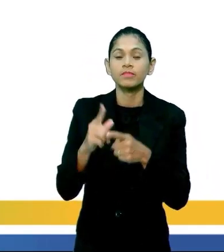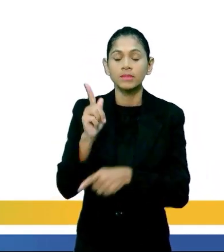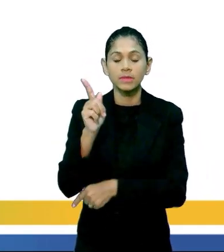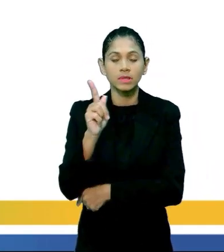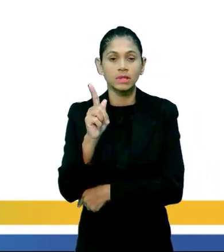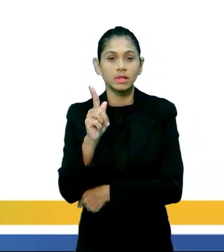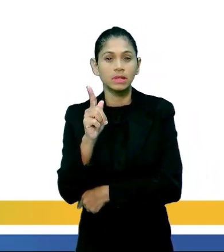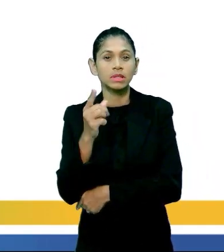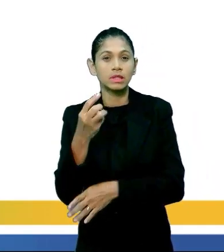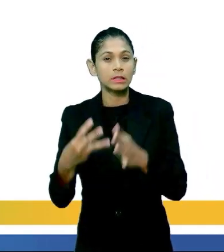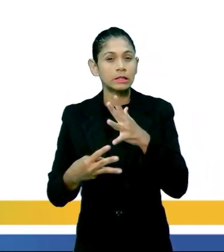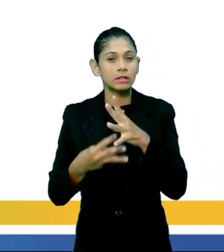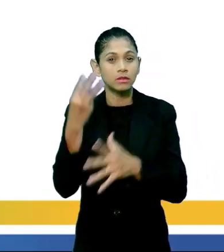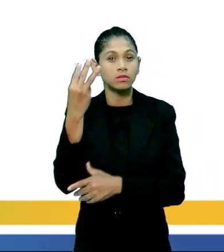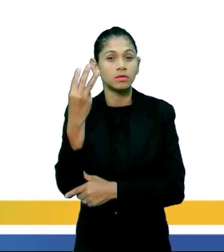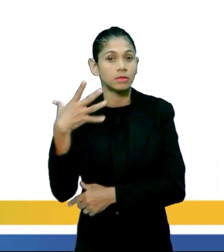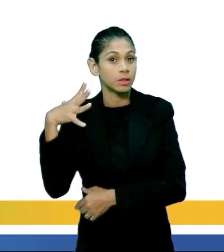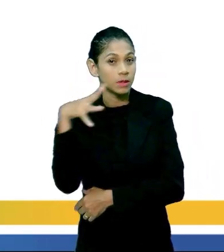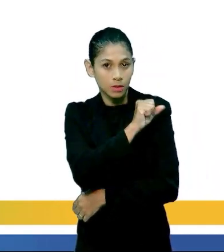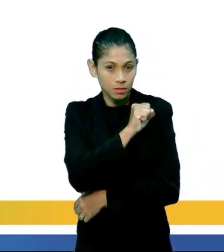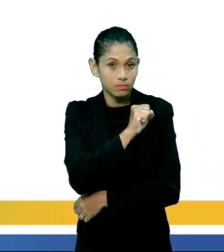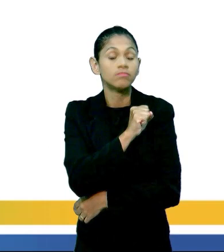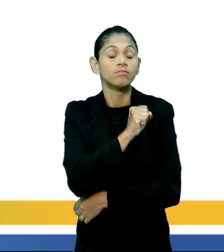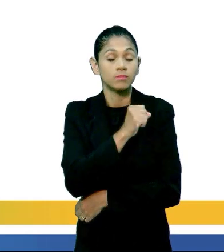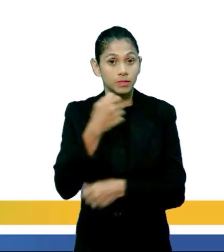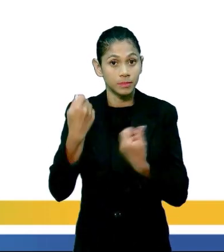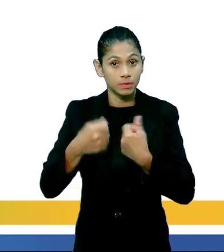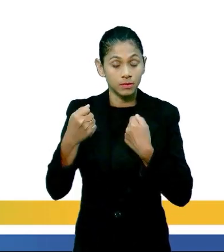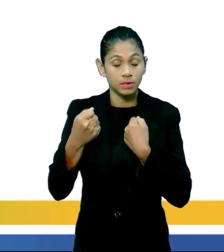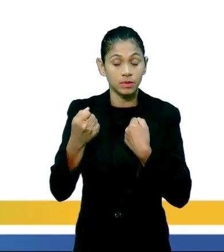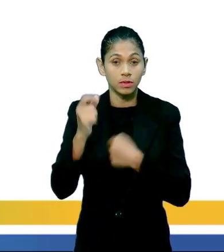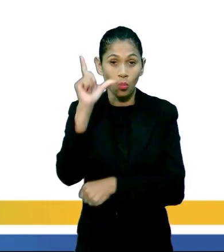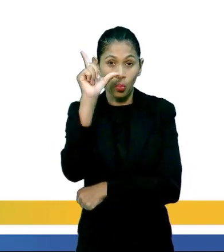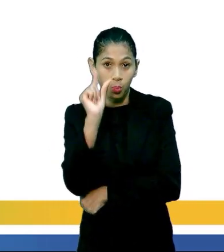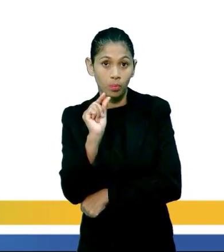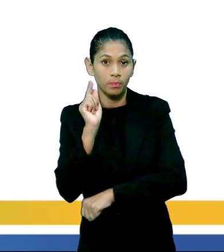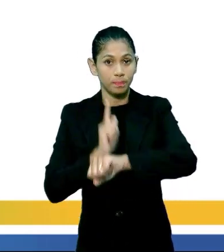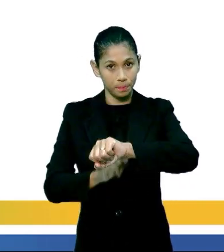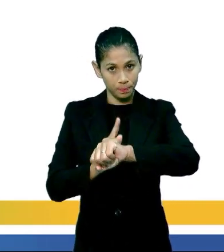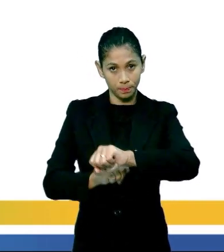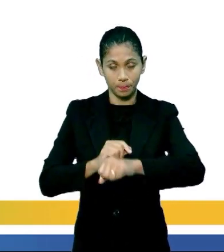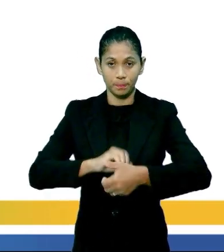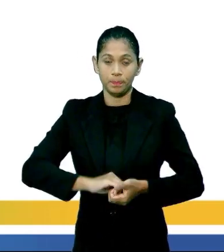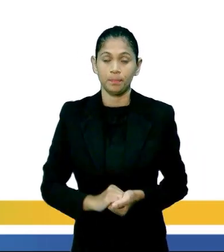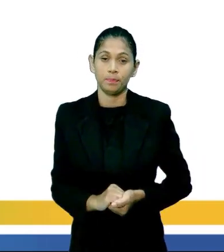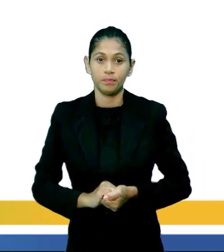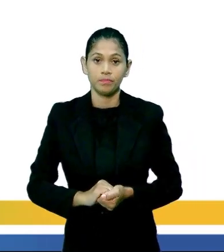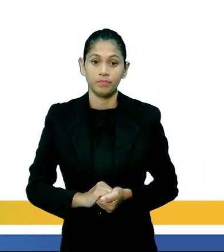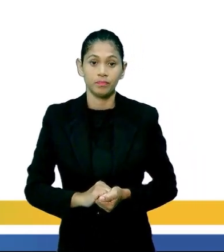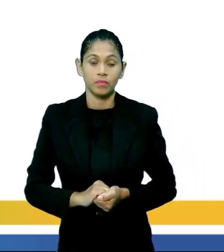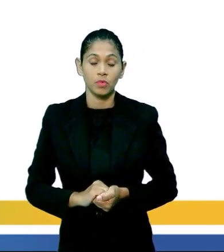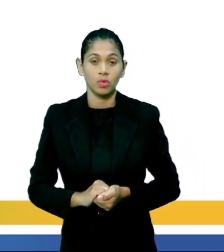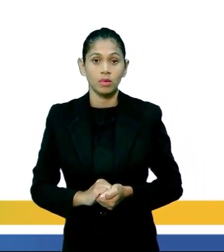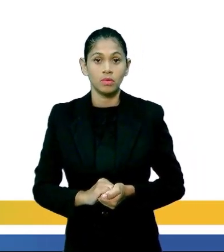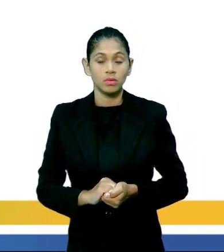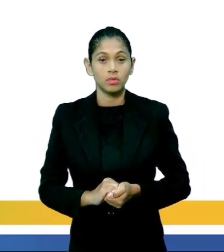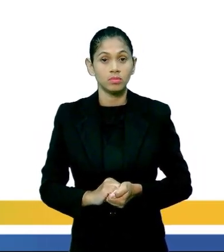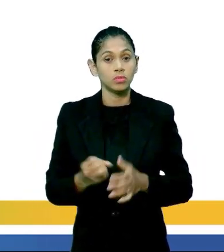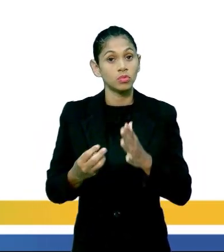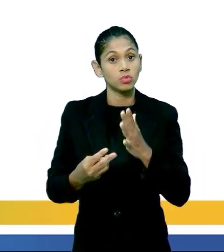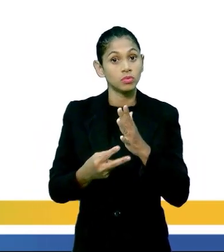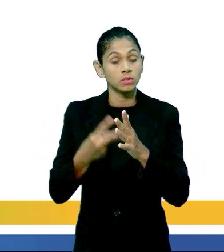rápido, então ele consegue terminar em menos tempo, tá bom? O segundo recinto, cujo volume